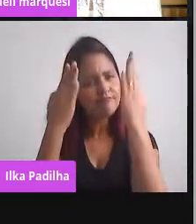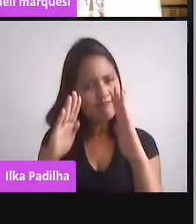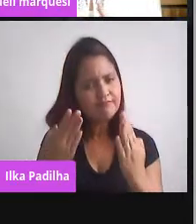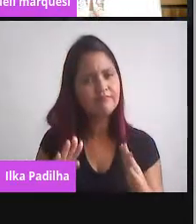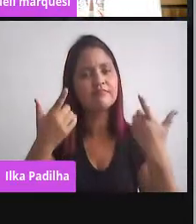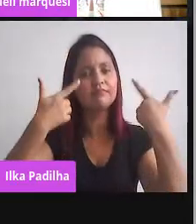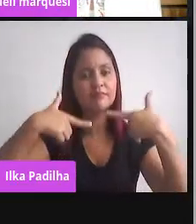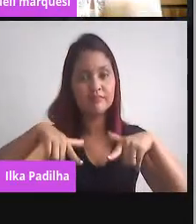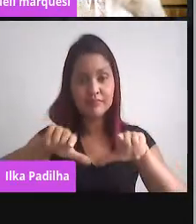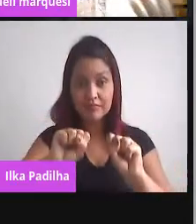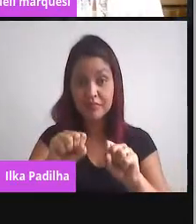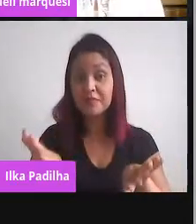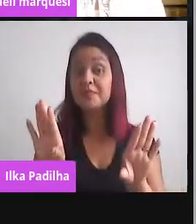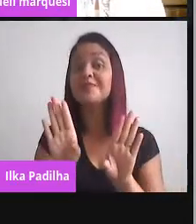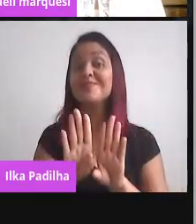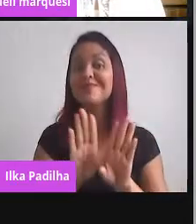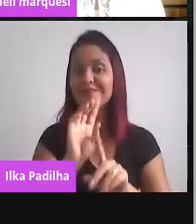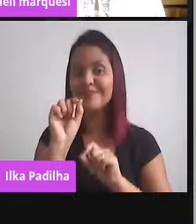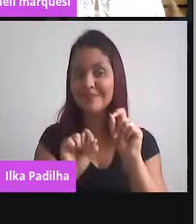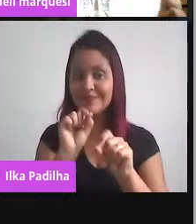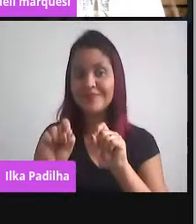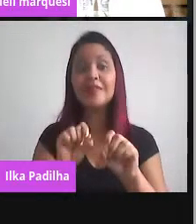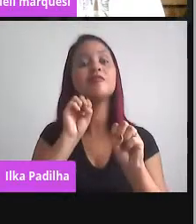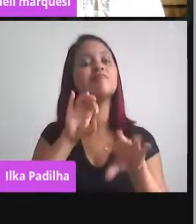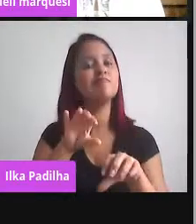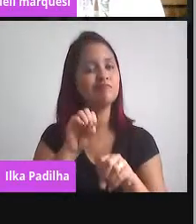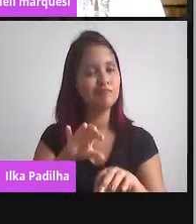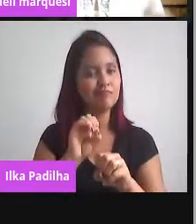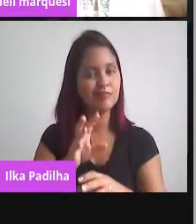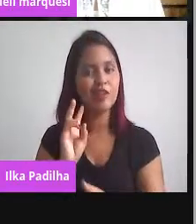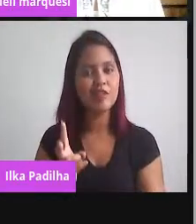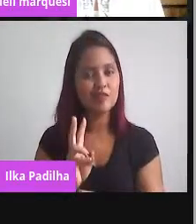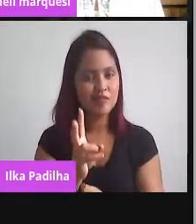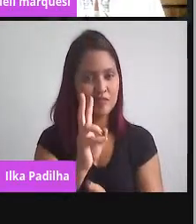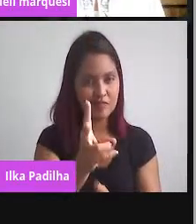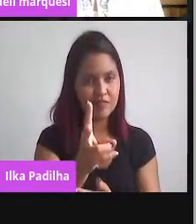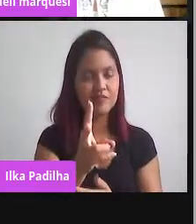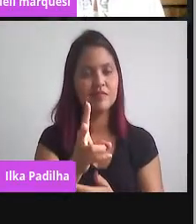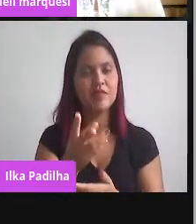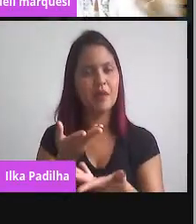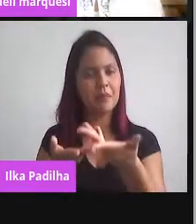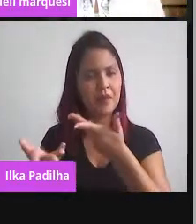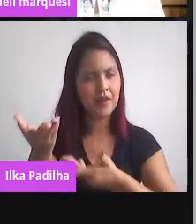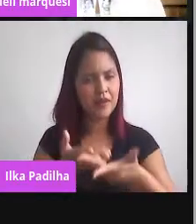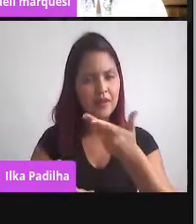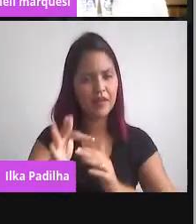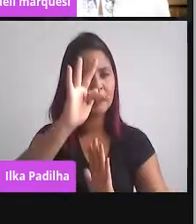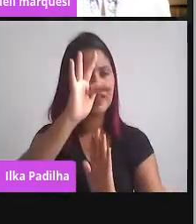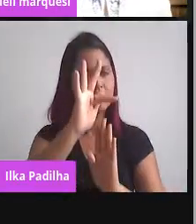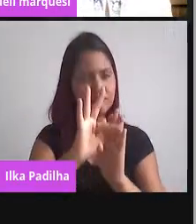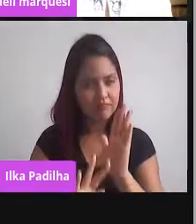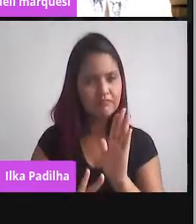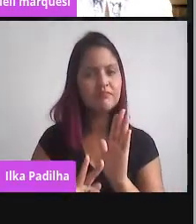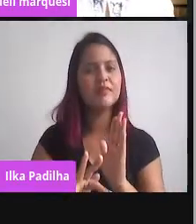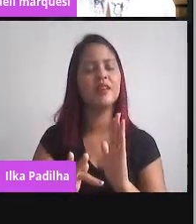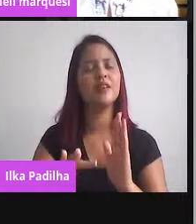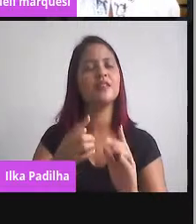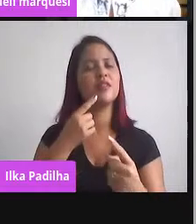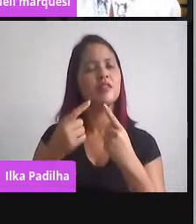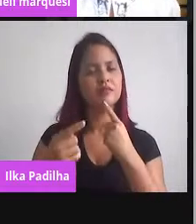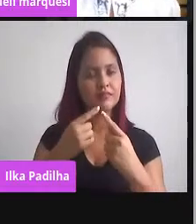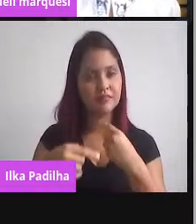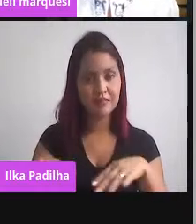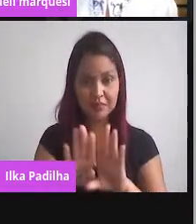e também a questão do ensino, mas sempre mediada pelo texto no discurso, pelo texto em diferentes gêneros,